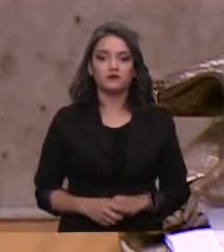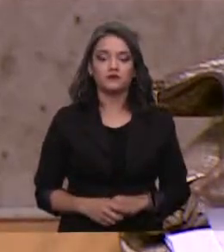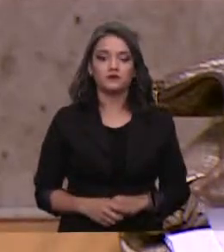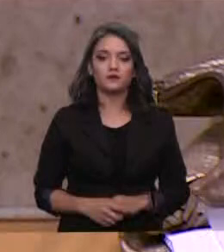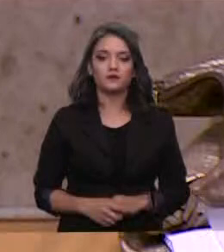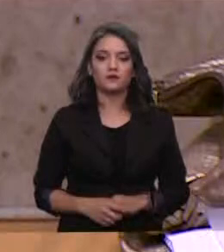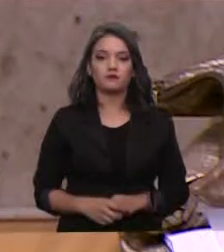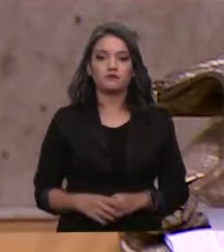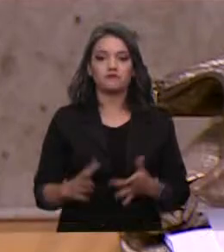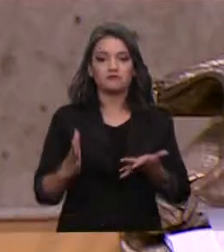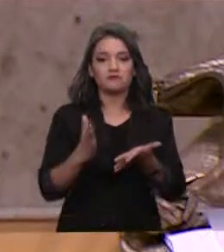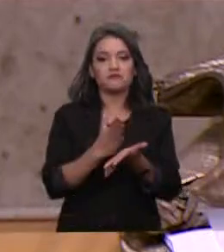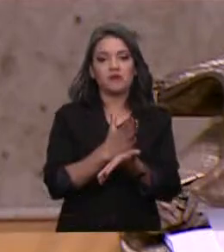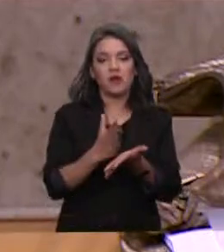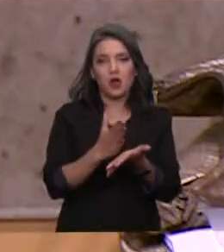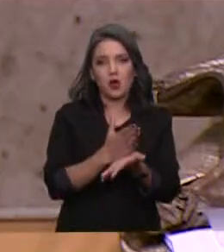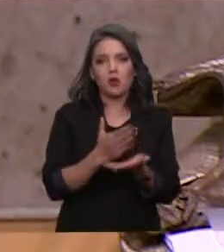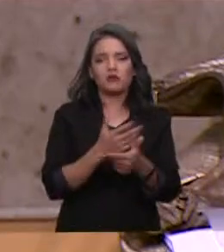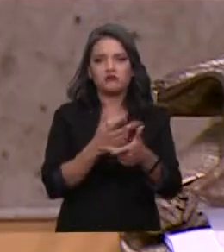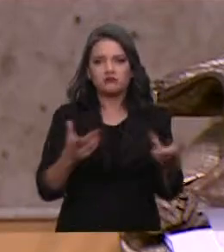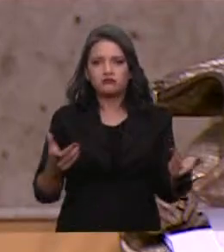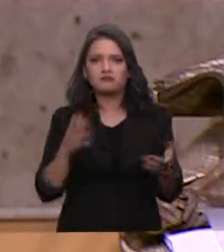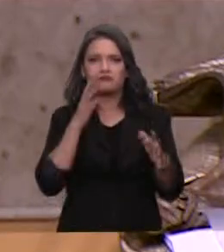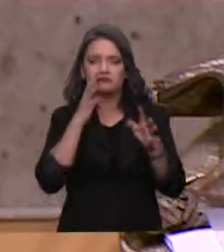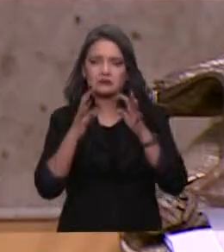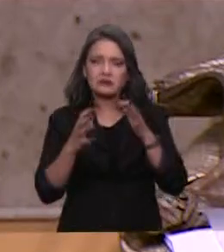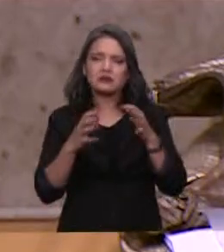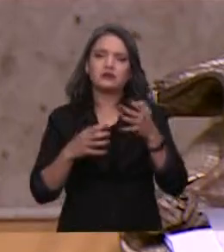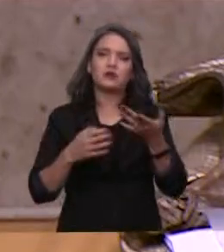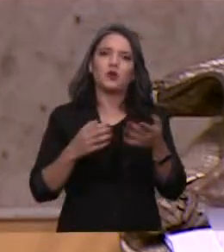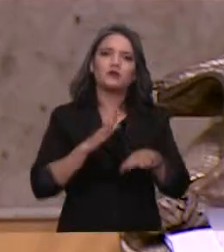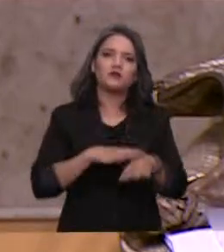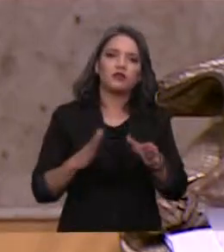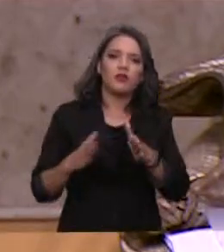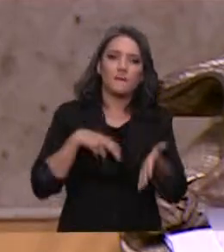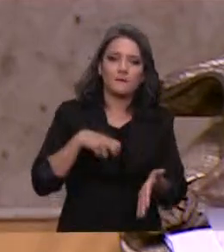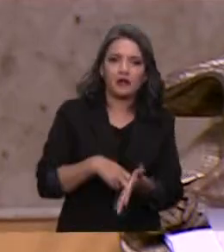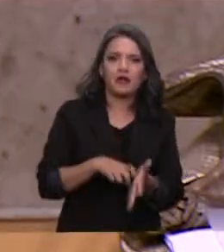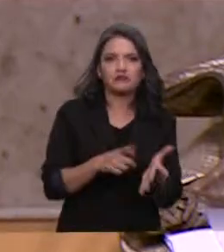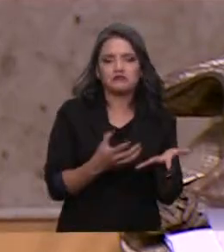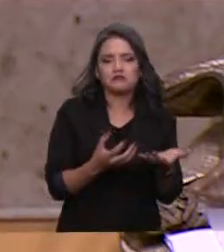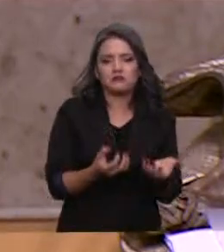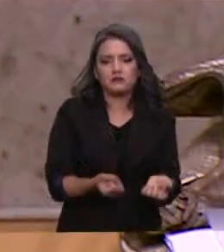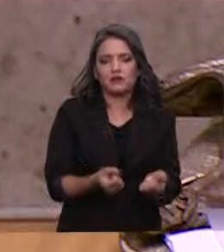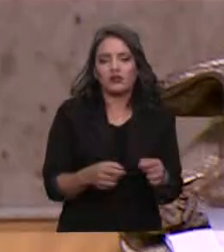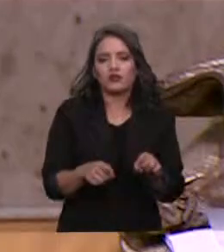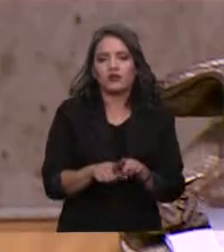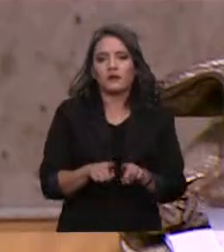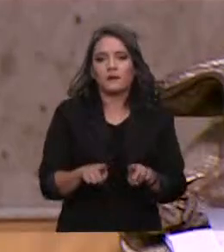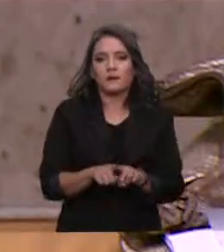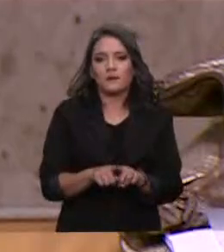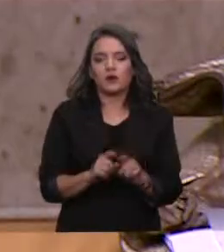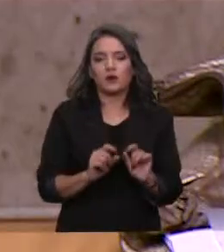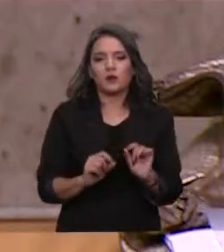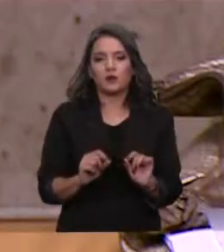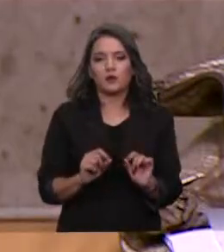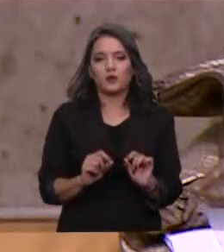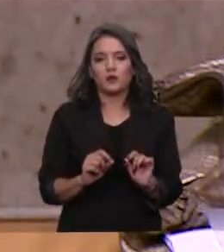1025, Ministério Público Federal contra Fernando Afonso Collor de Mello e outros. Também, em